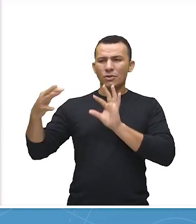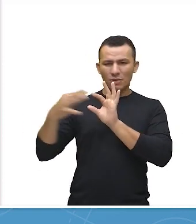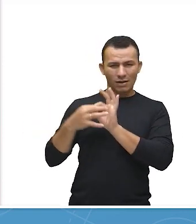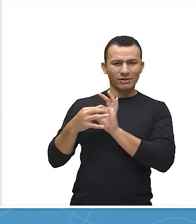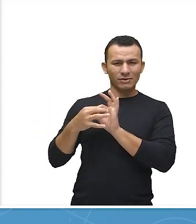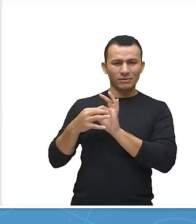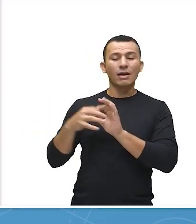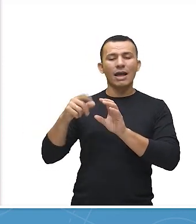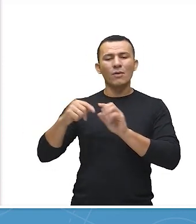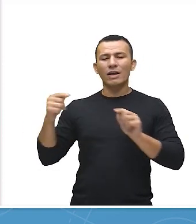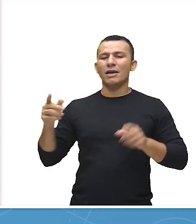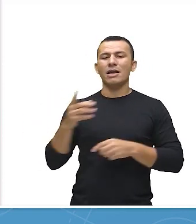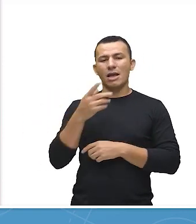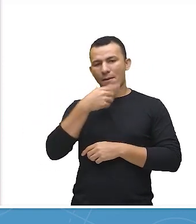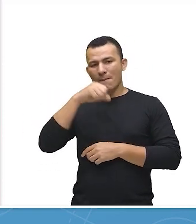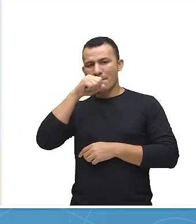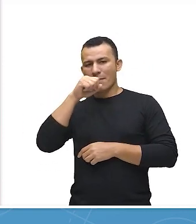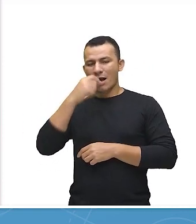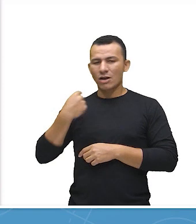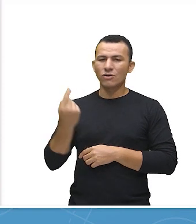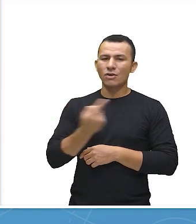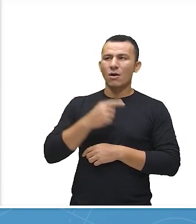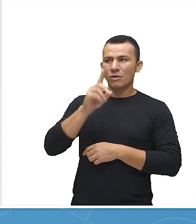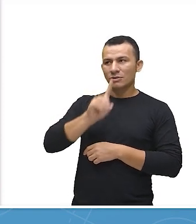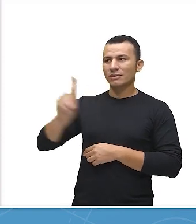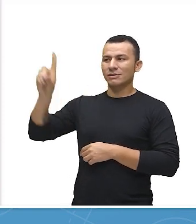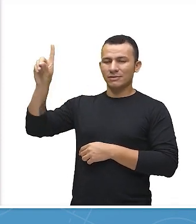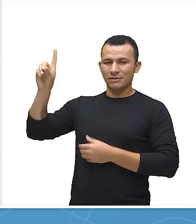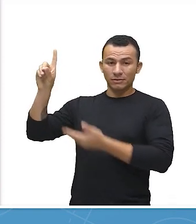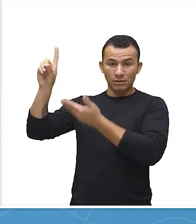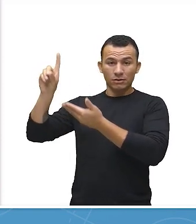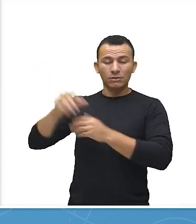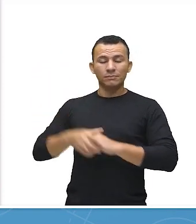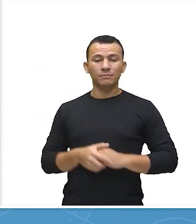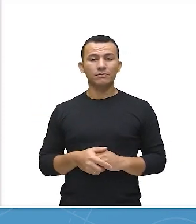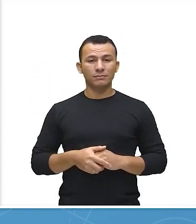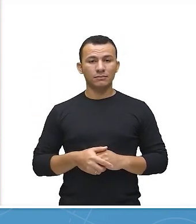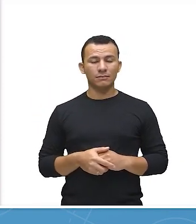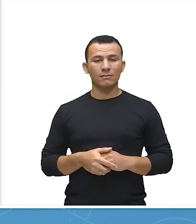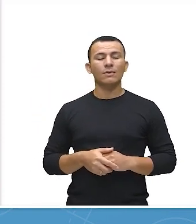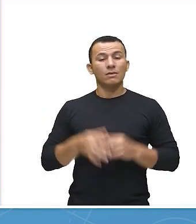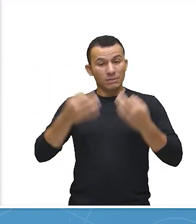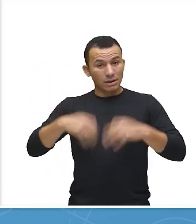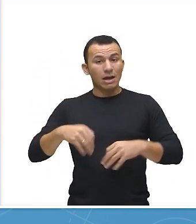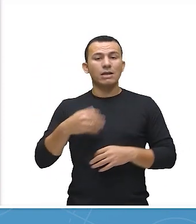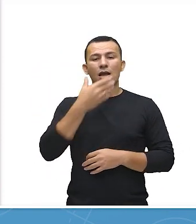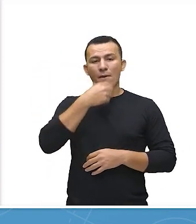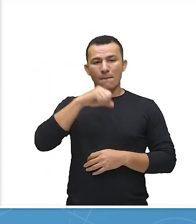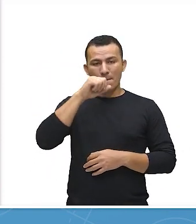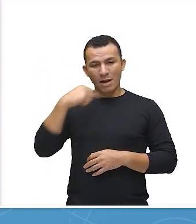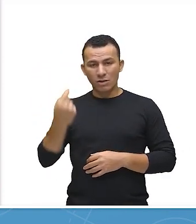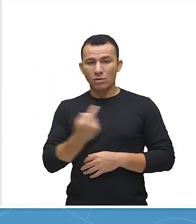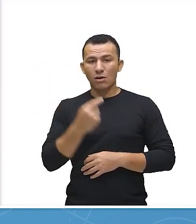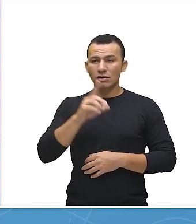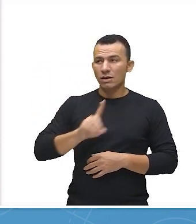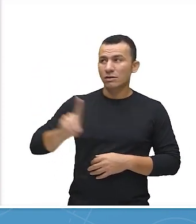outro texto. Né? Então, aí você vai observar lá no texto, quando ele começa,